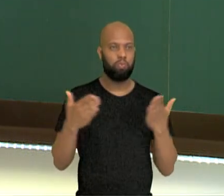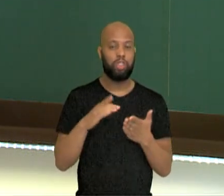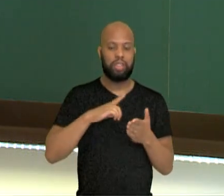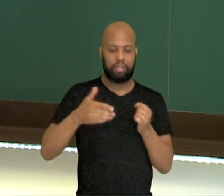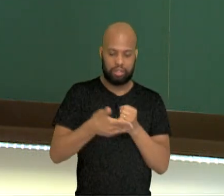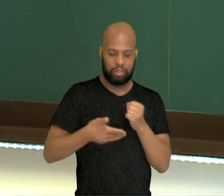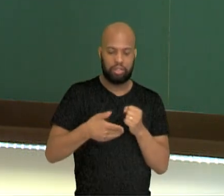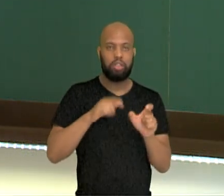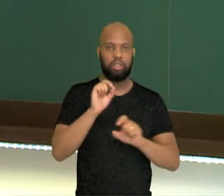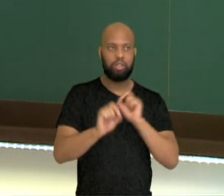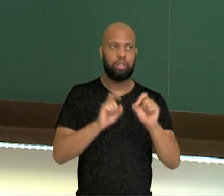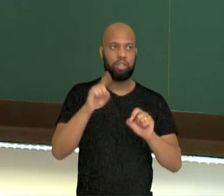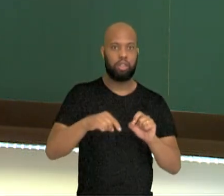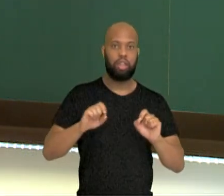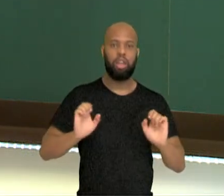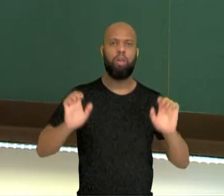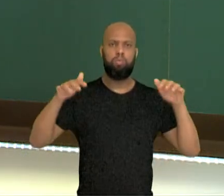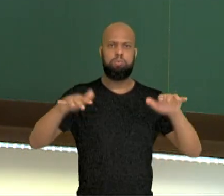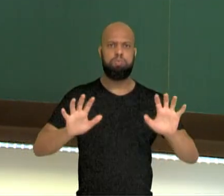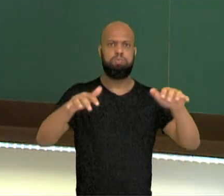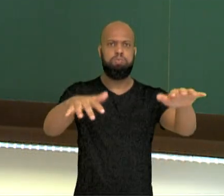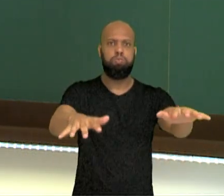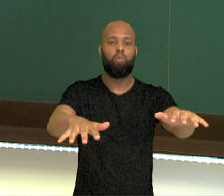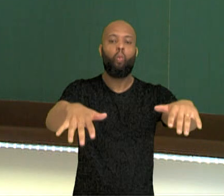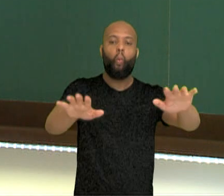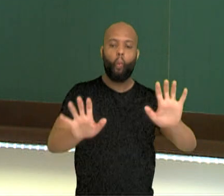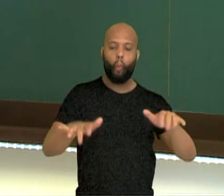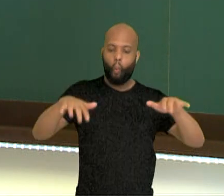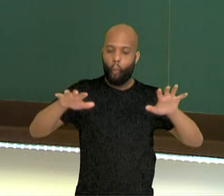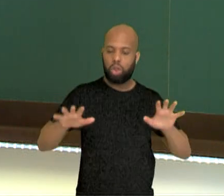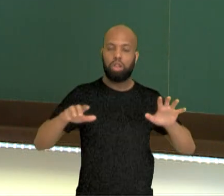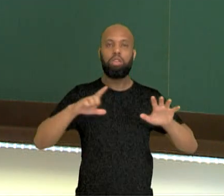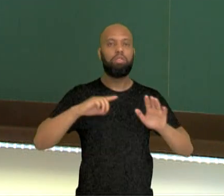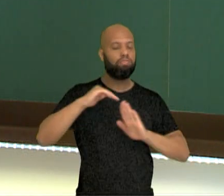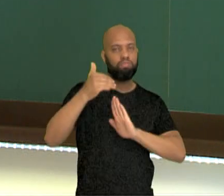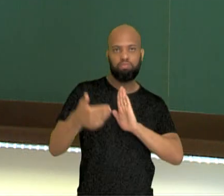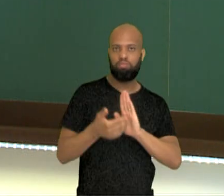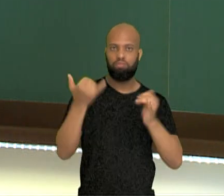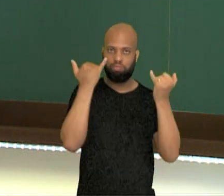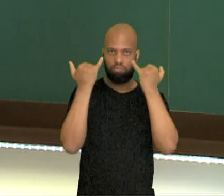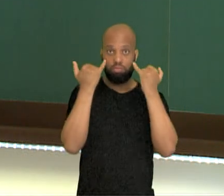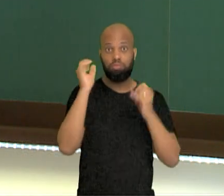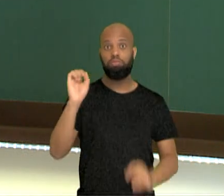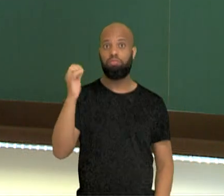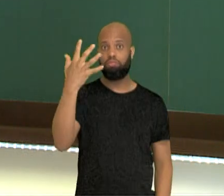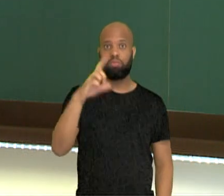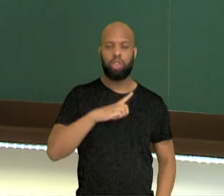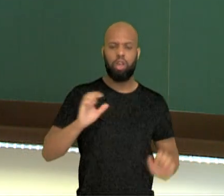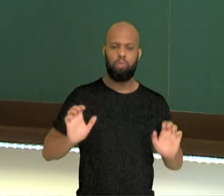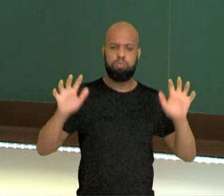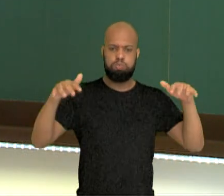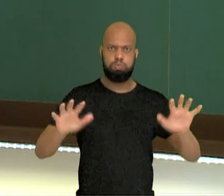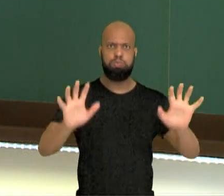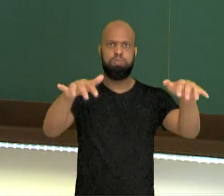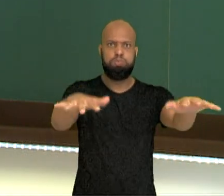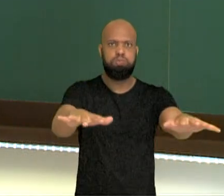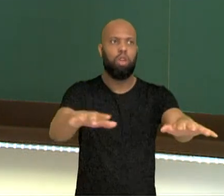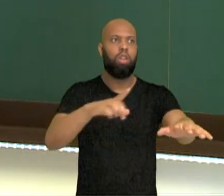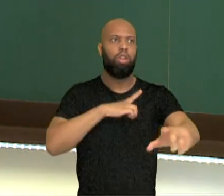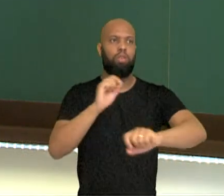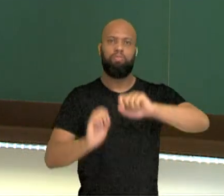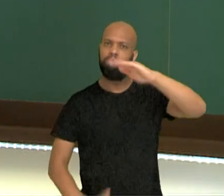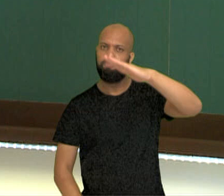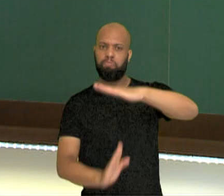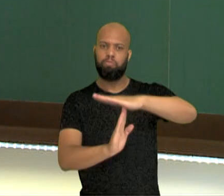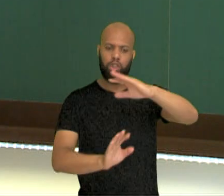base, né, a maré alta, a maré baixa, todas essas informações. Então, o que acontece? Né? A maré fica alta, né, chega ali a uma